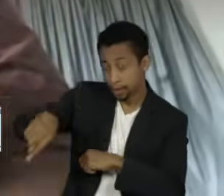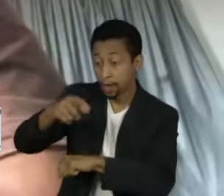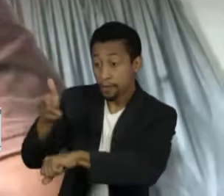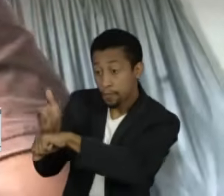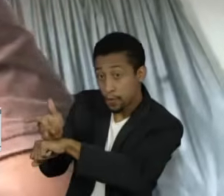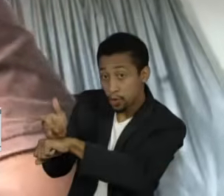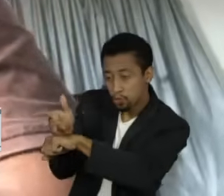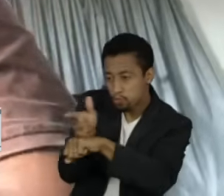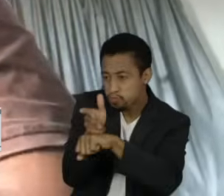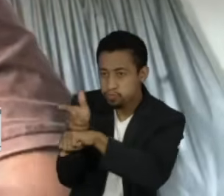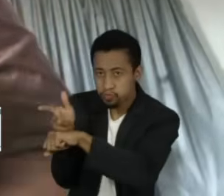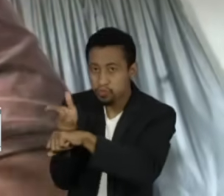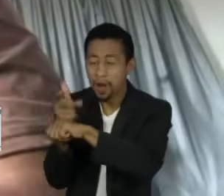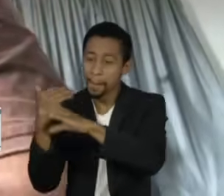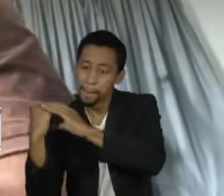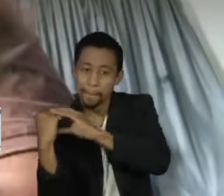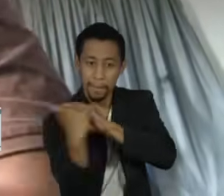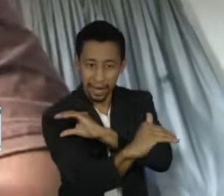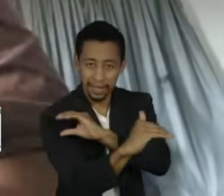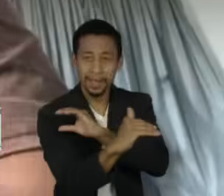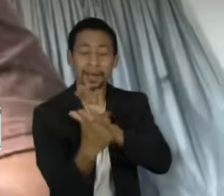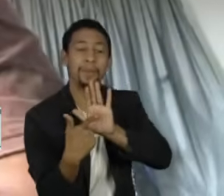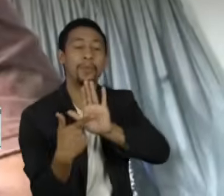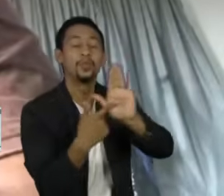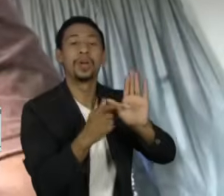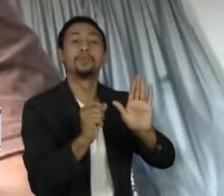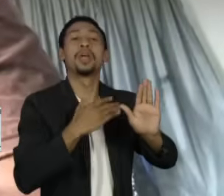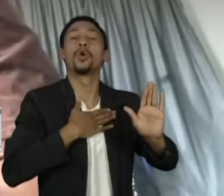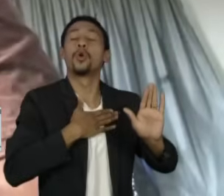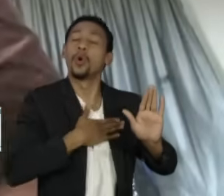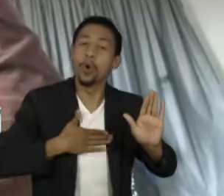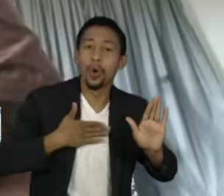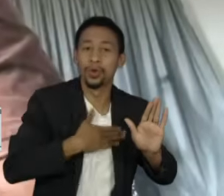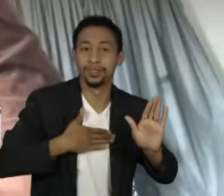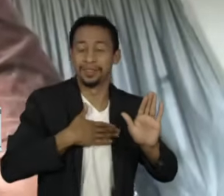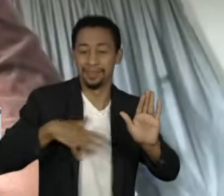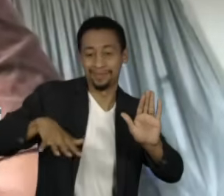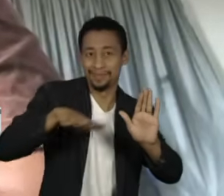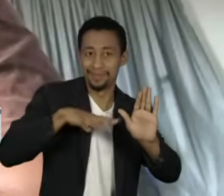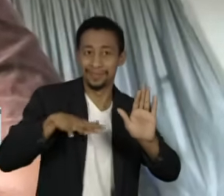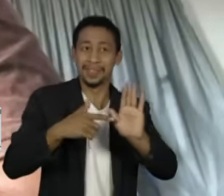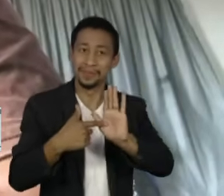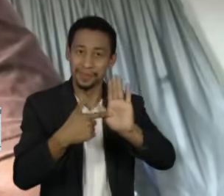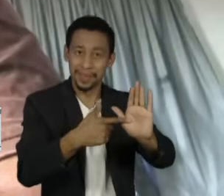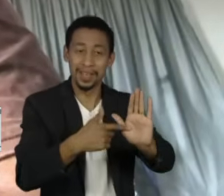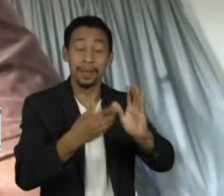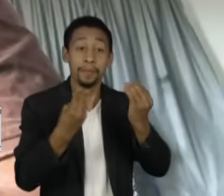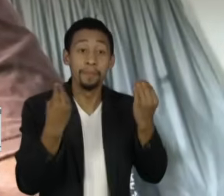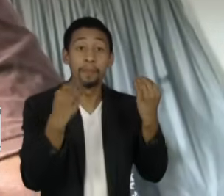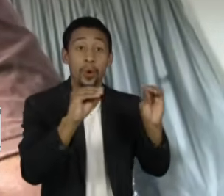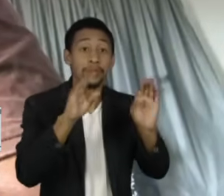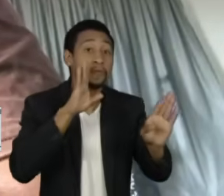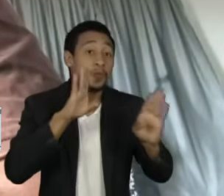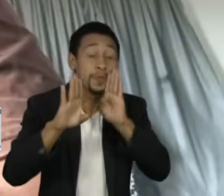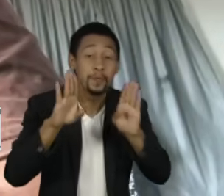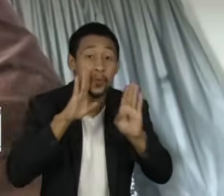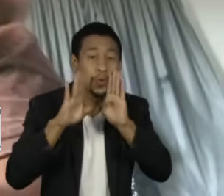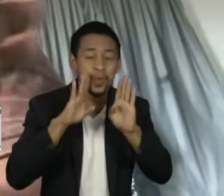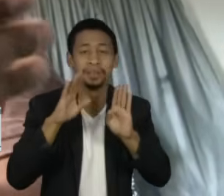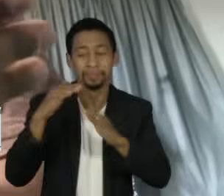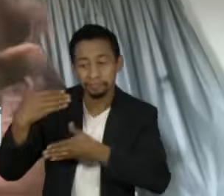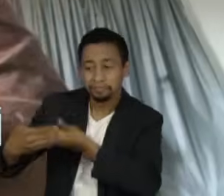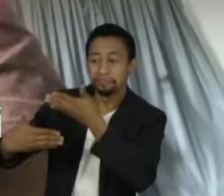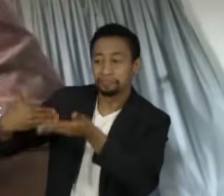explicando por que você gostava de fotografar, e aí eles publicaram no Facebook. E aí